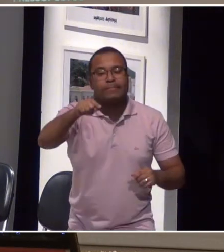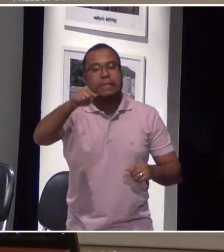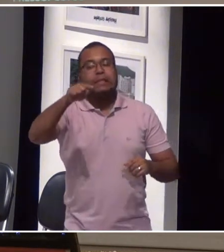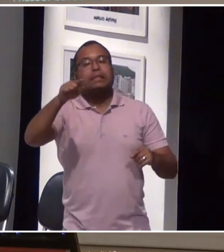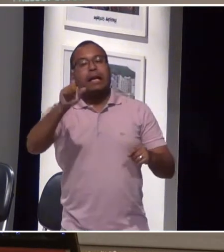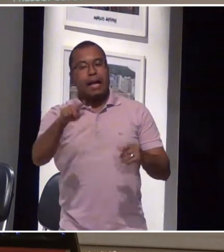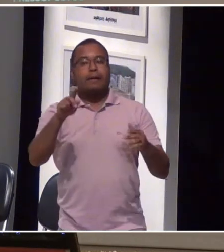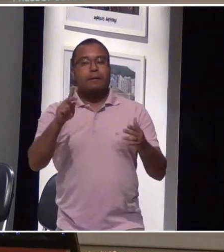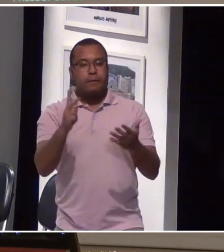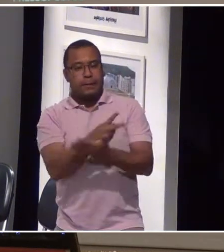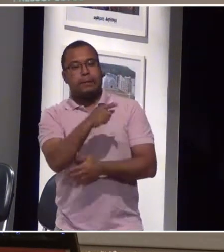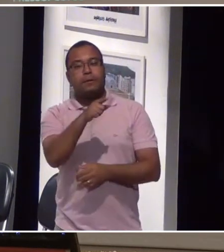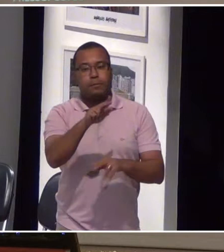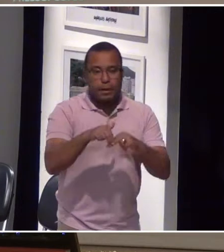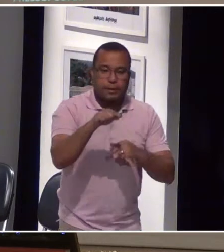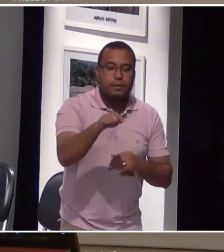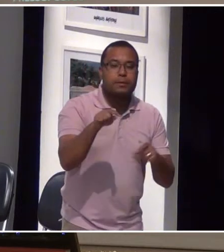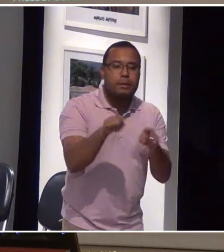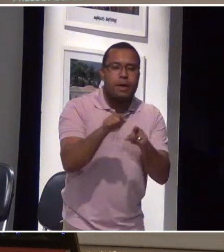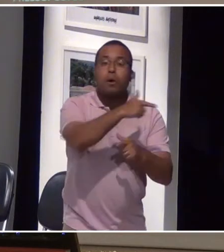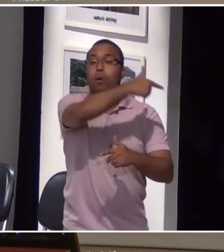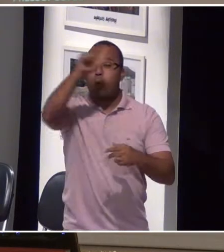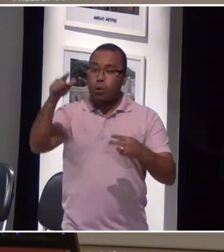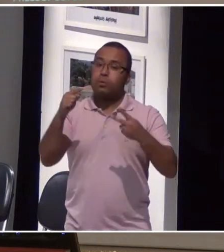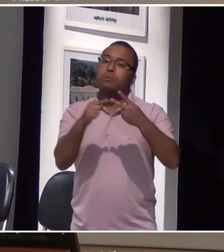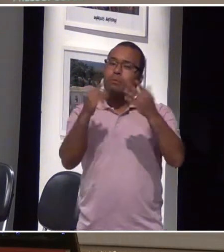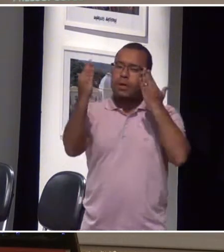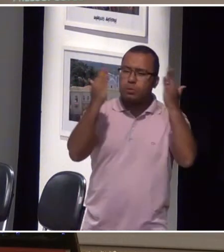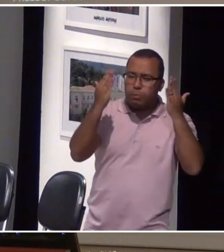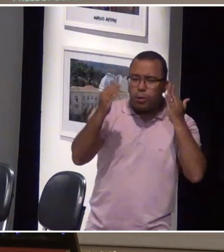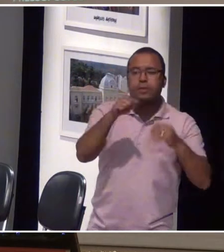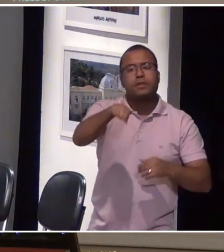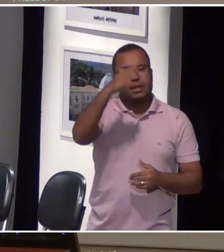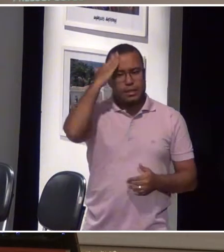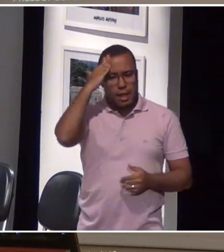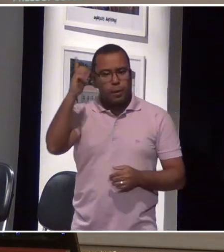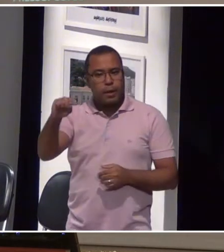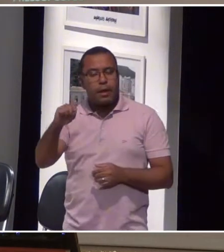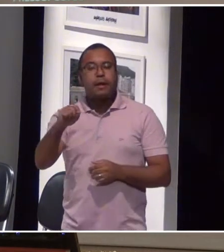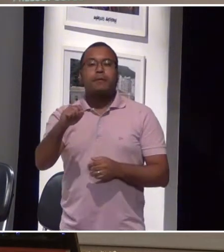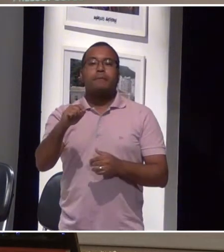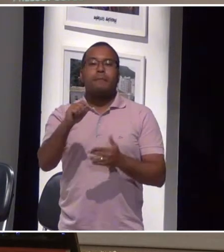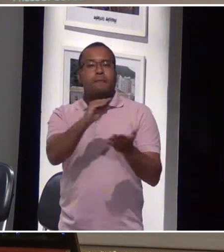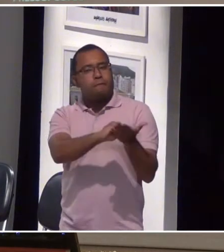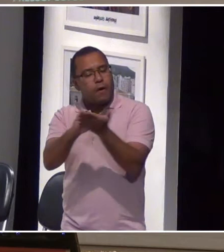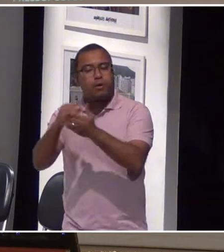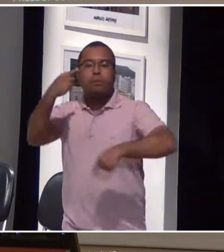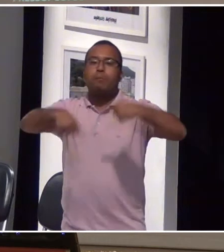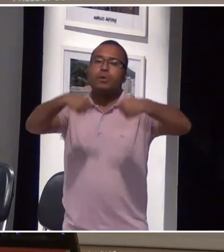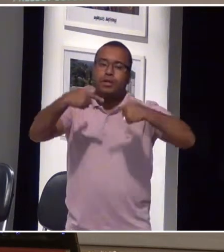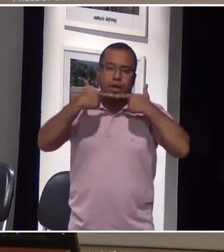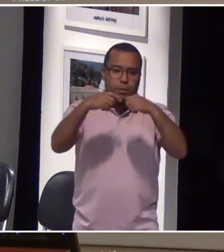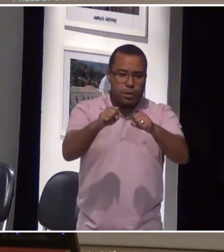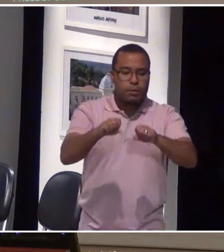que surgiu dessa questão toda, né? Um outro pressuposto, e isso todos também devem saber, a questão de a falta de uma